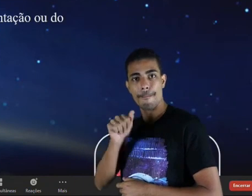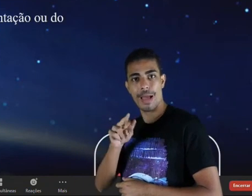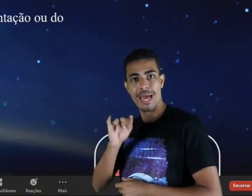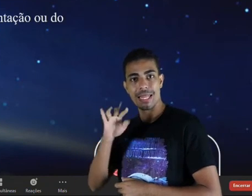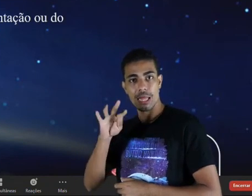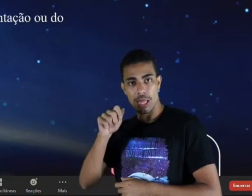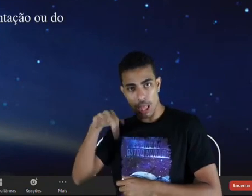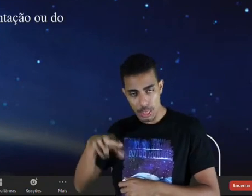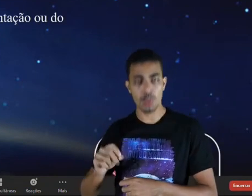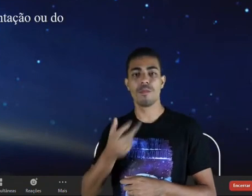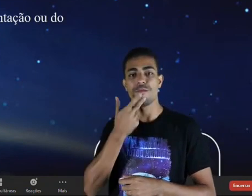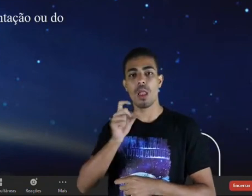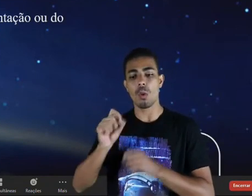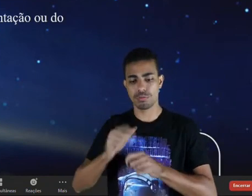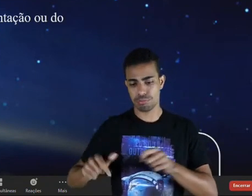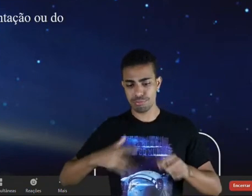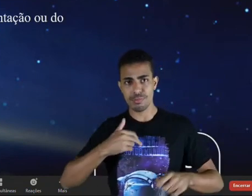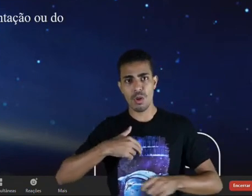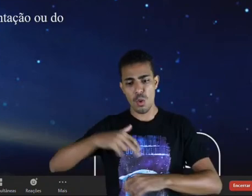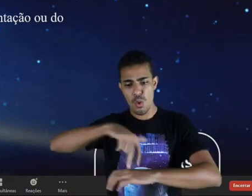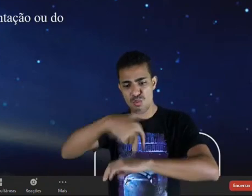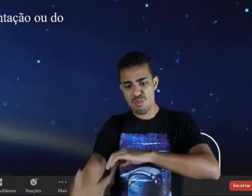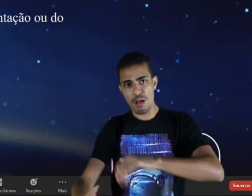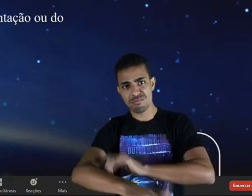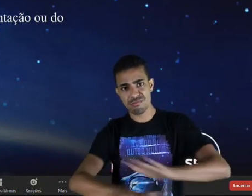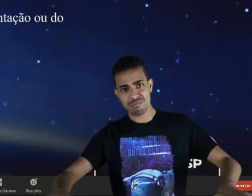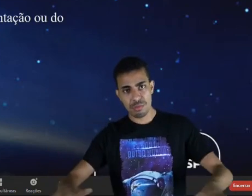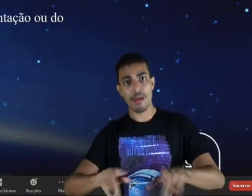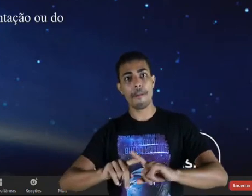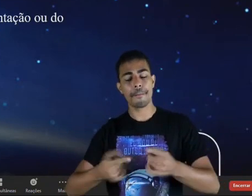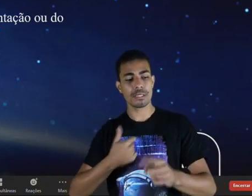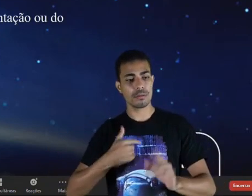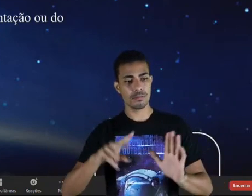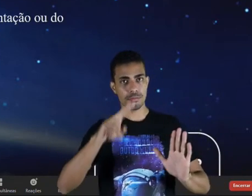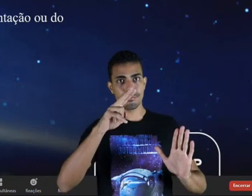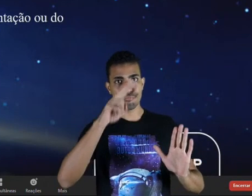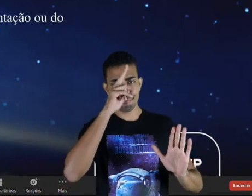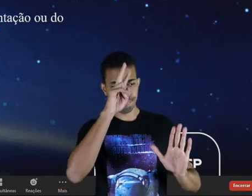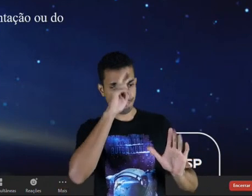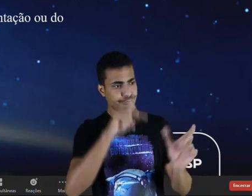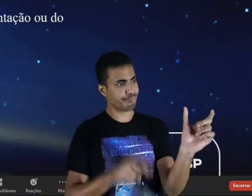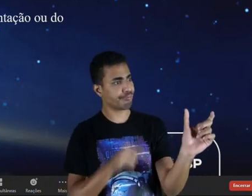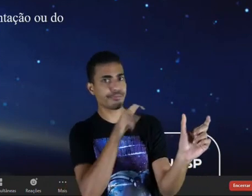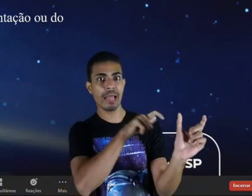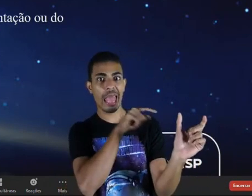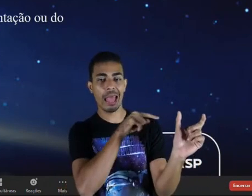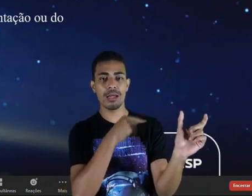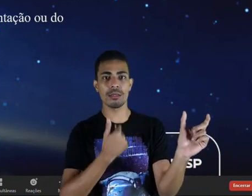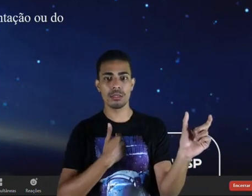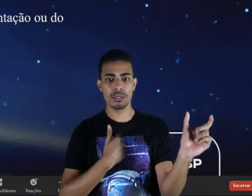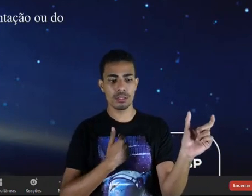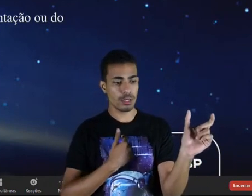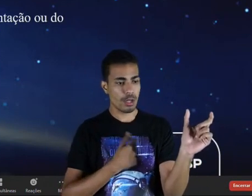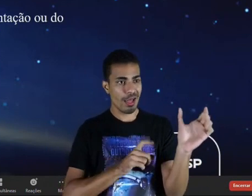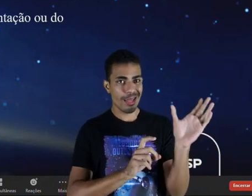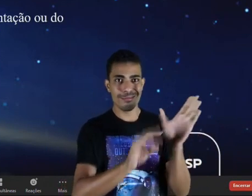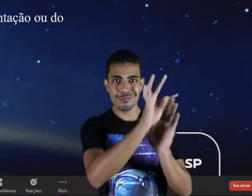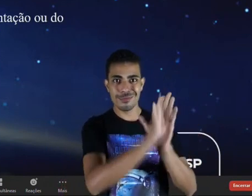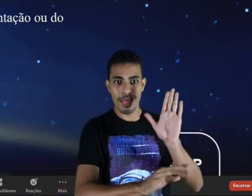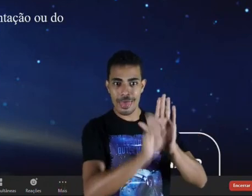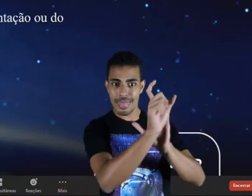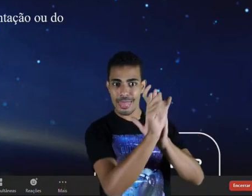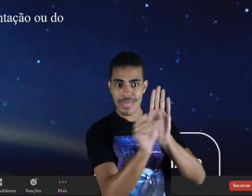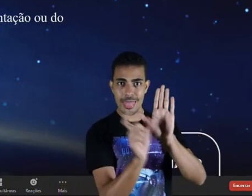samaritano ajudou o homem caído à beira da estrada. Mas quando você olha o leitmotiv, você vê que ali a palavra que costura ali é a palavra